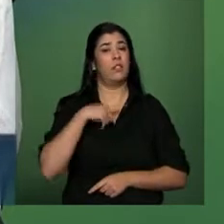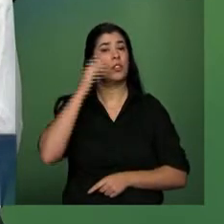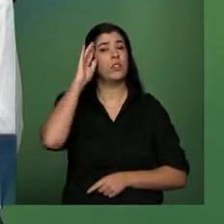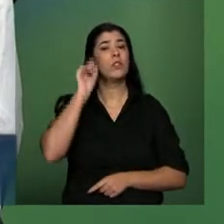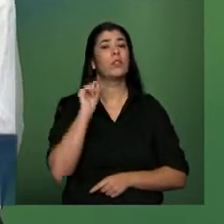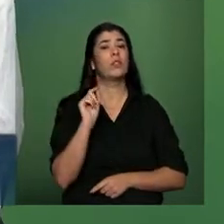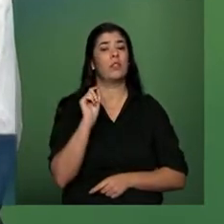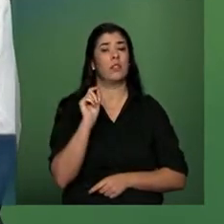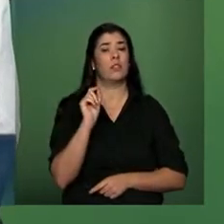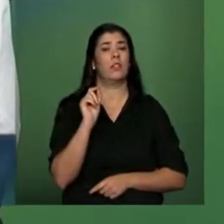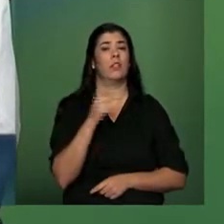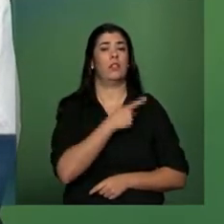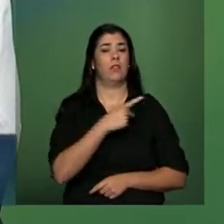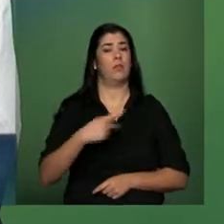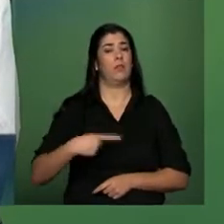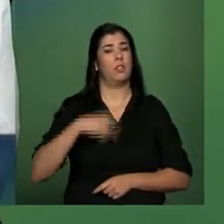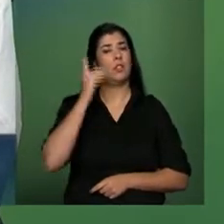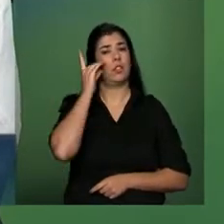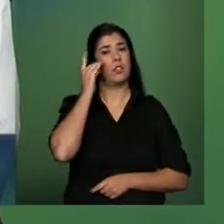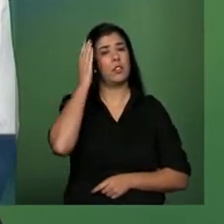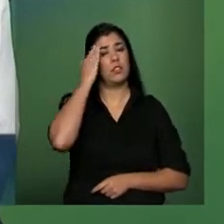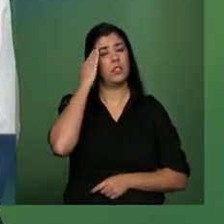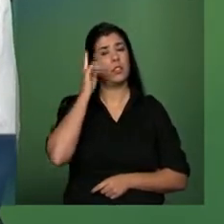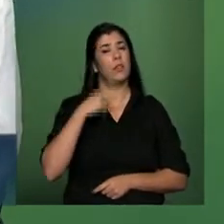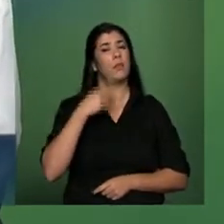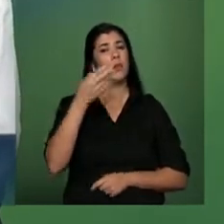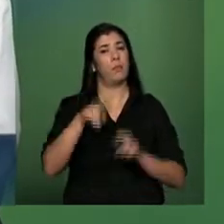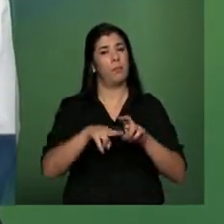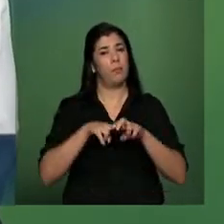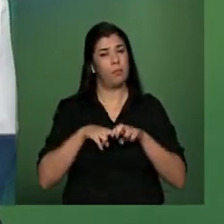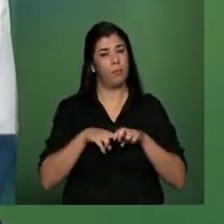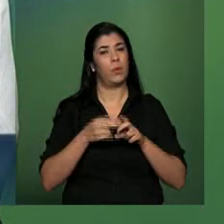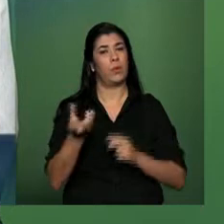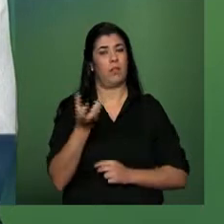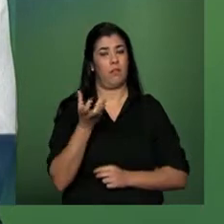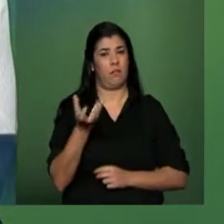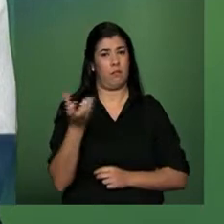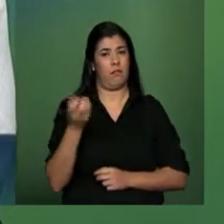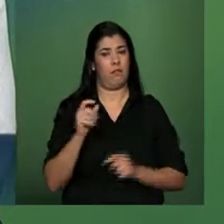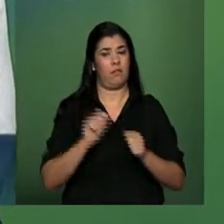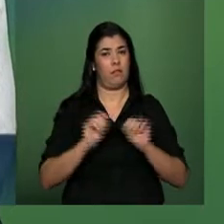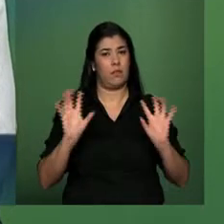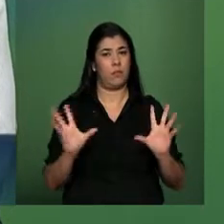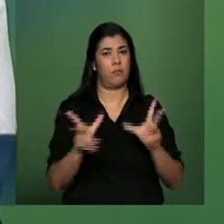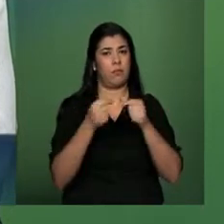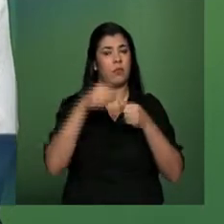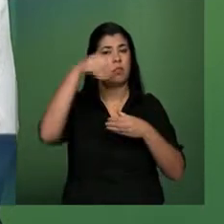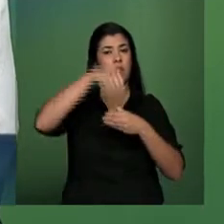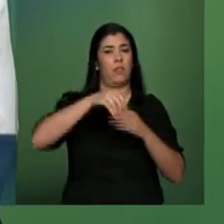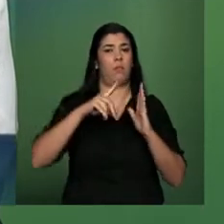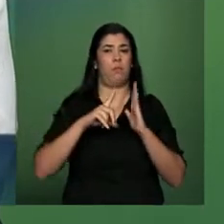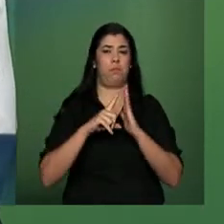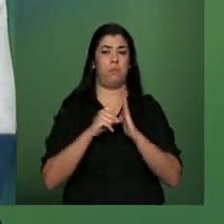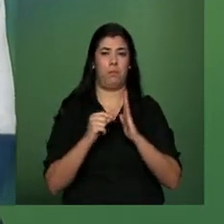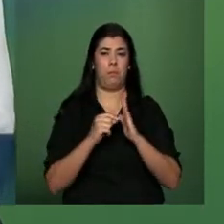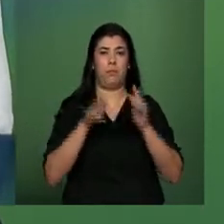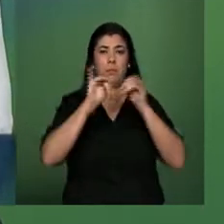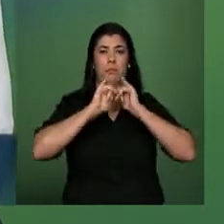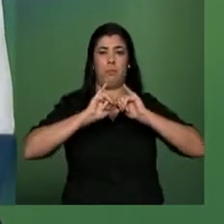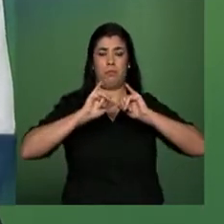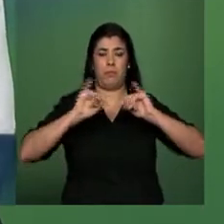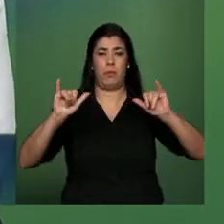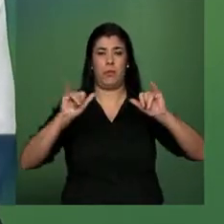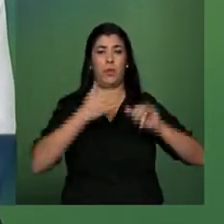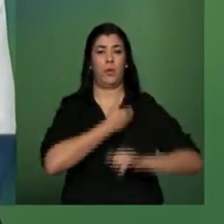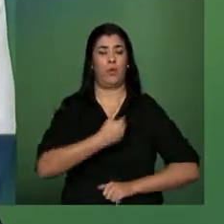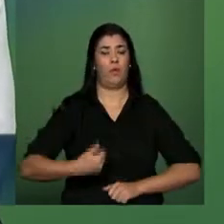entendimento da presidente da República, Dilma Rousseff, por isso que ela fez questão de fazer o evento no Palácio do Planalto, para demonstrar que o governo